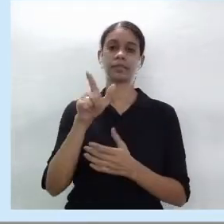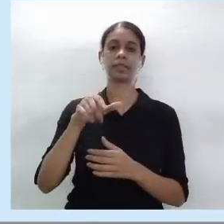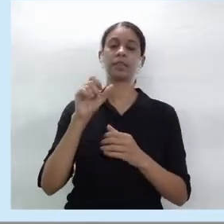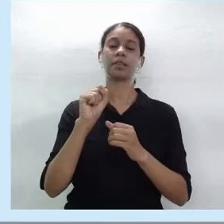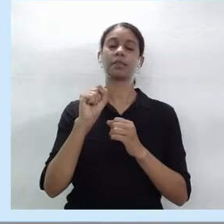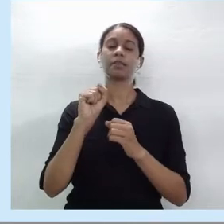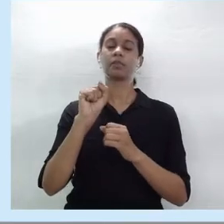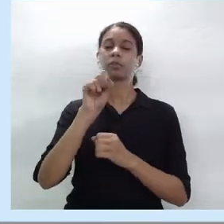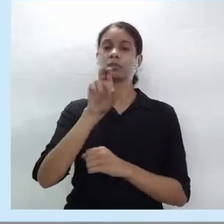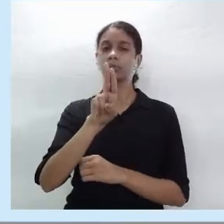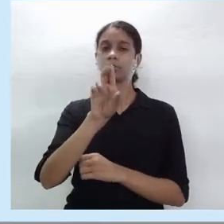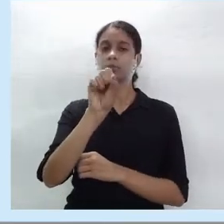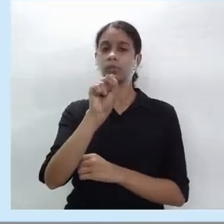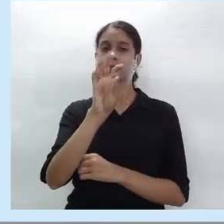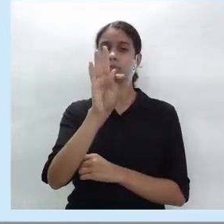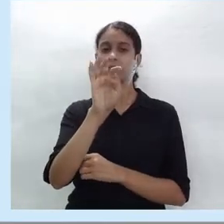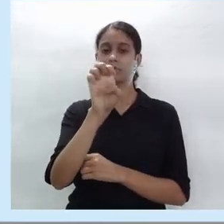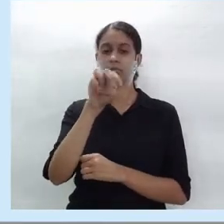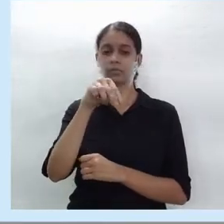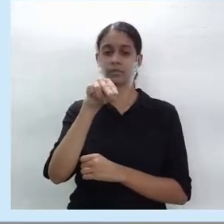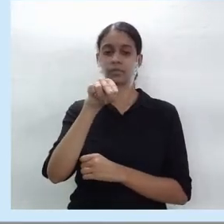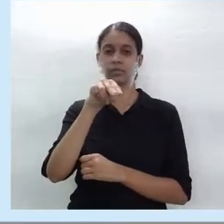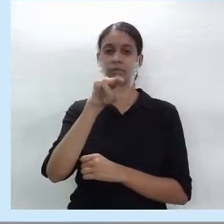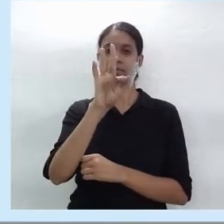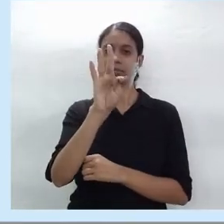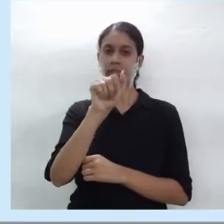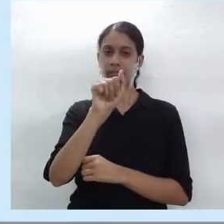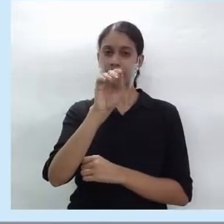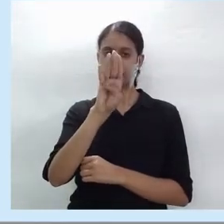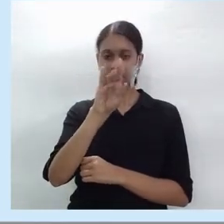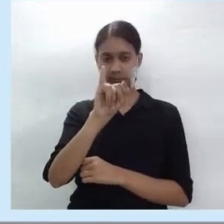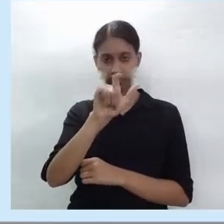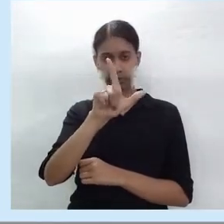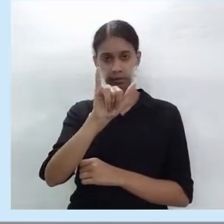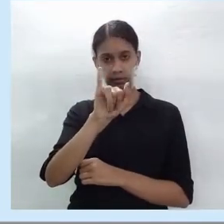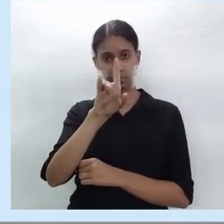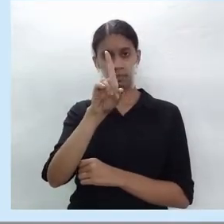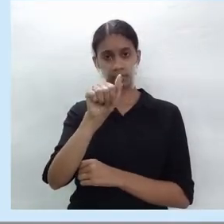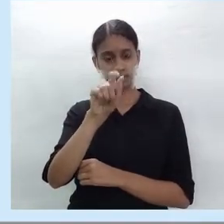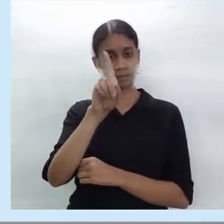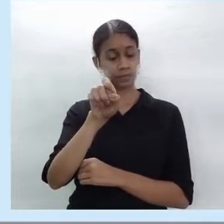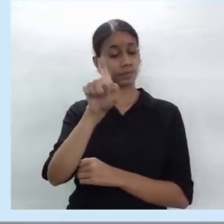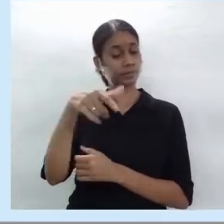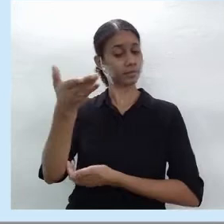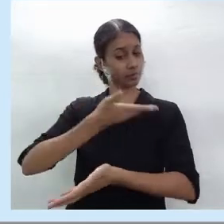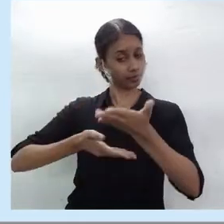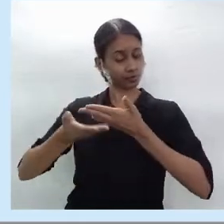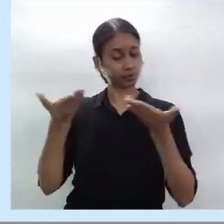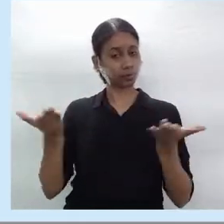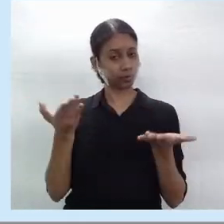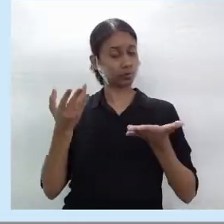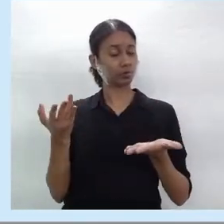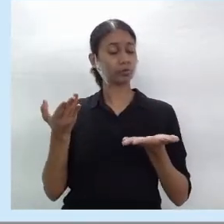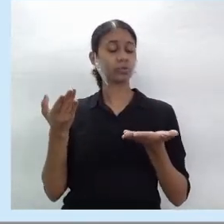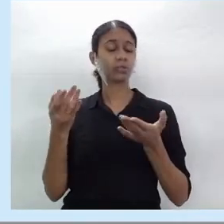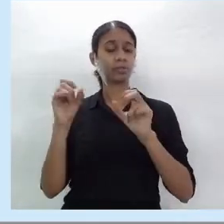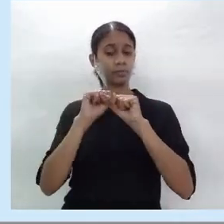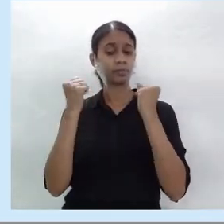sustentabilidade. Beleza? Então, essas relações, elas estão muito presentes hoje na sociedade humana.